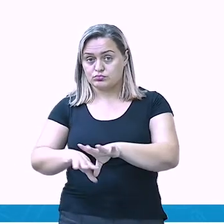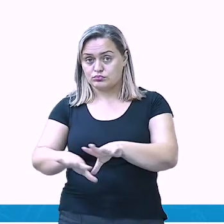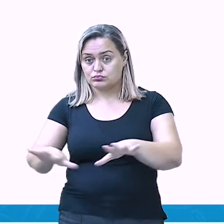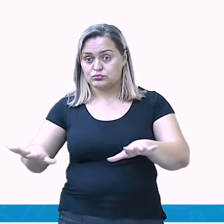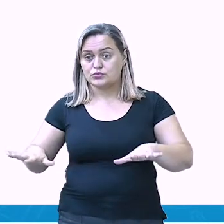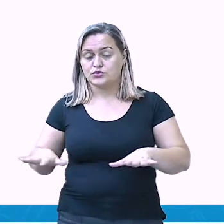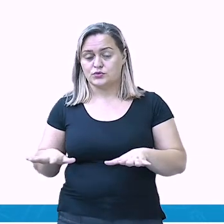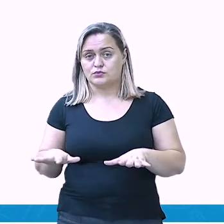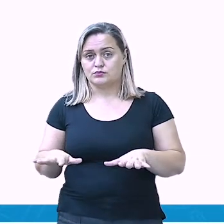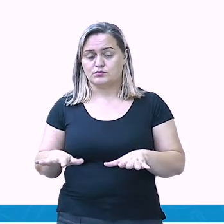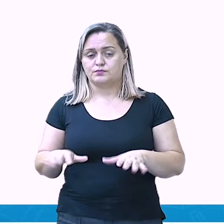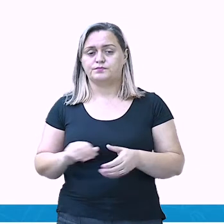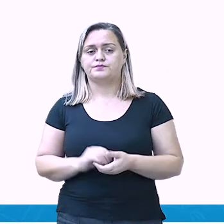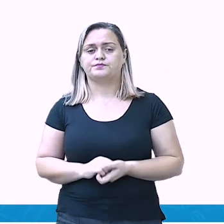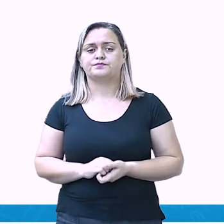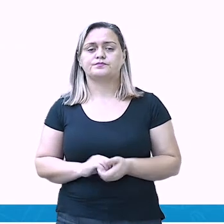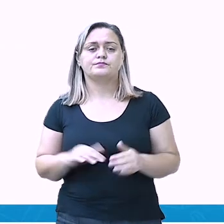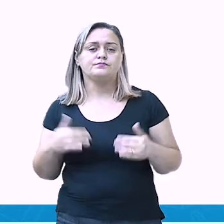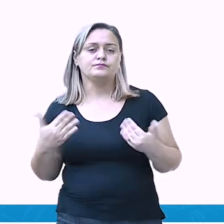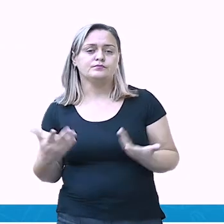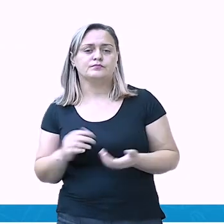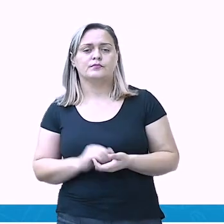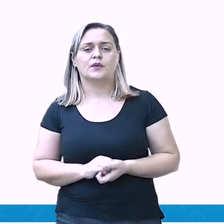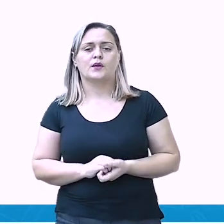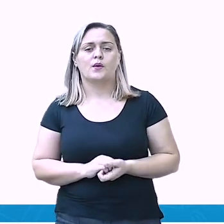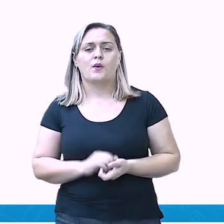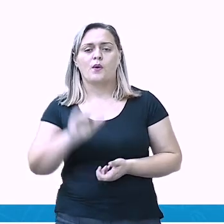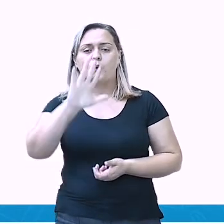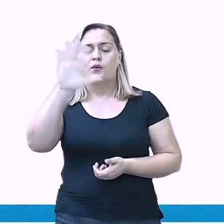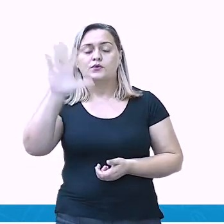mapas costumam apresentar as seguintes composições: